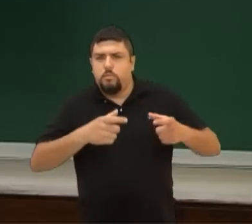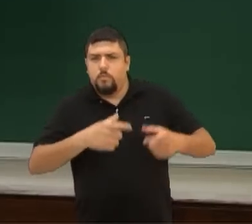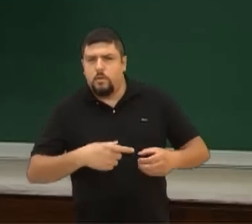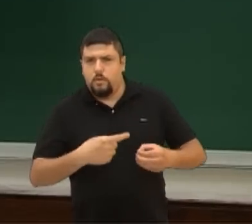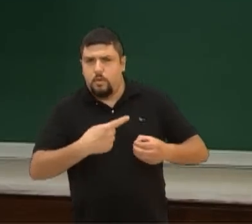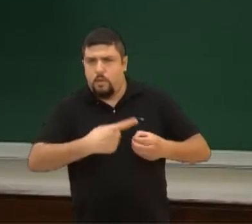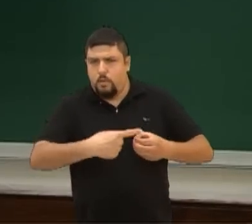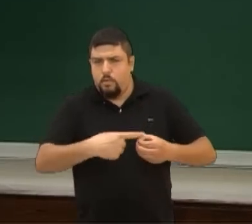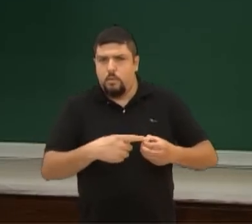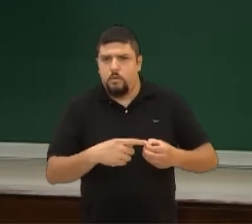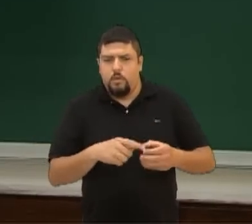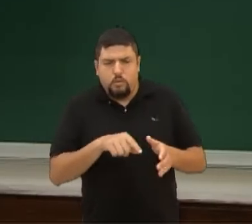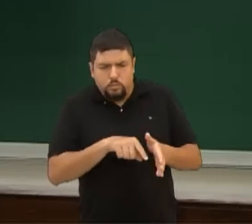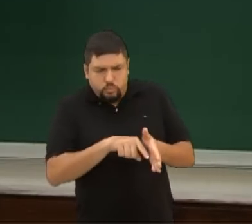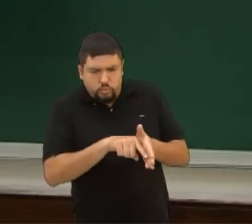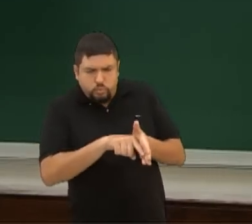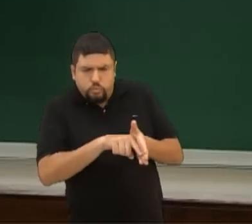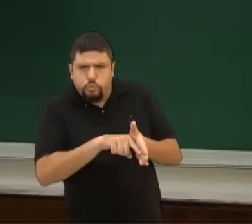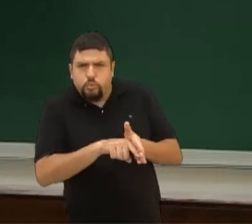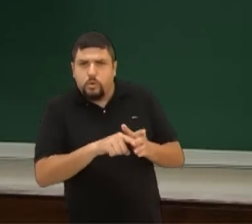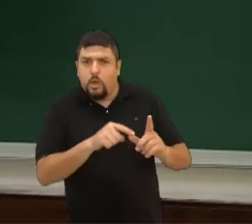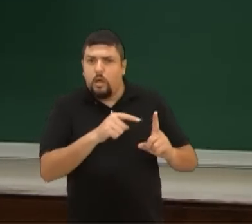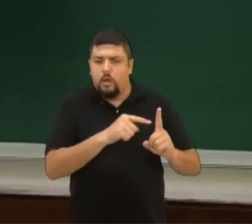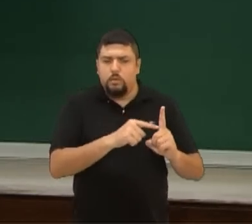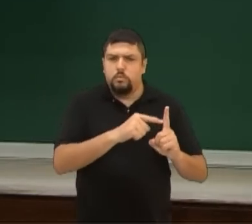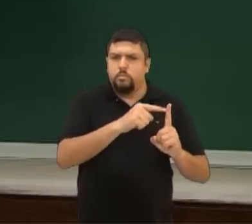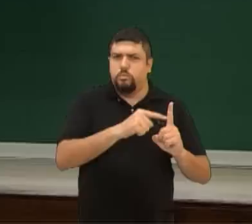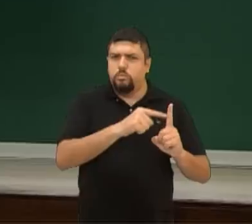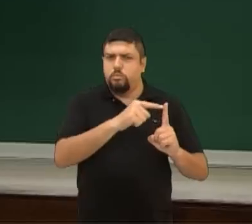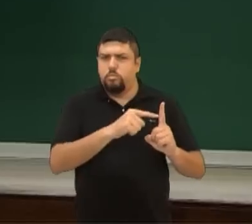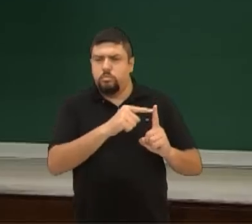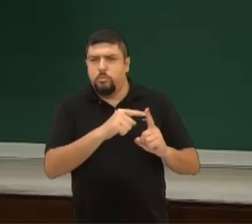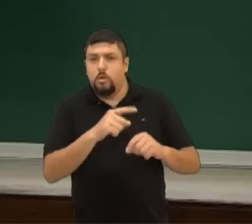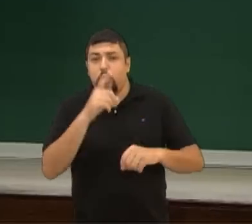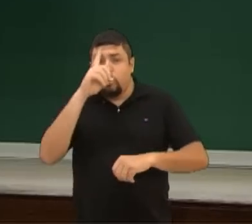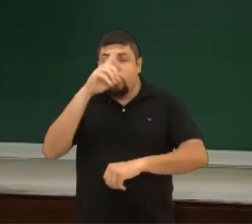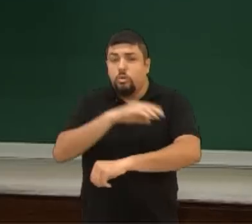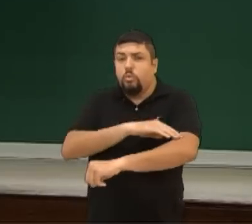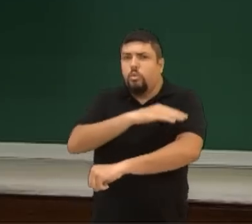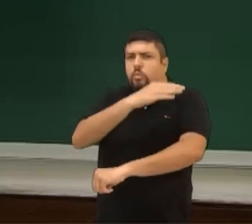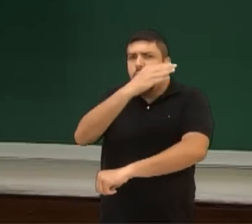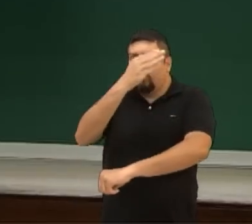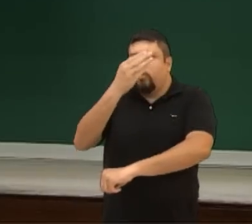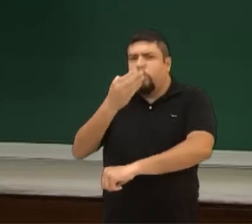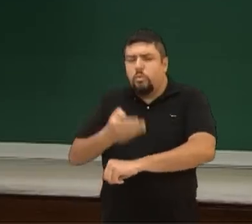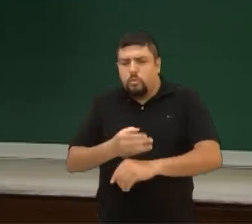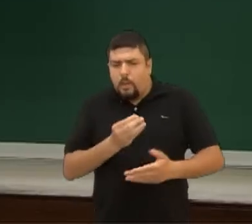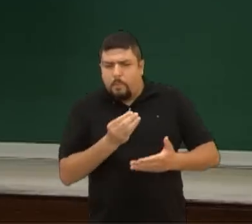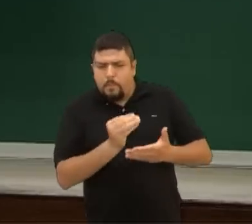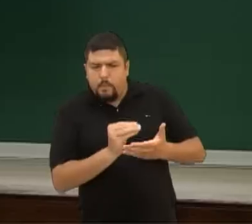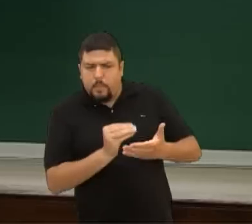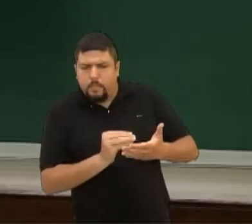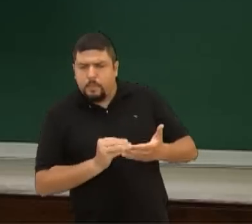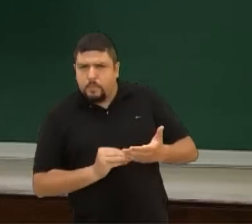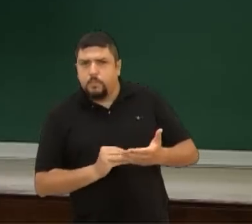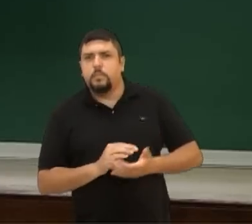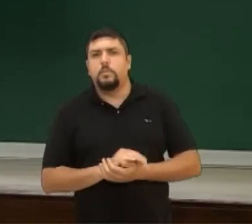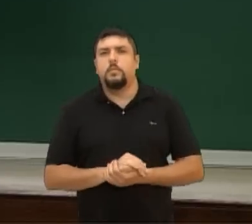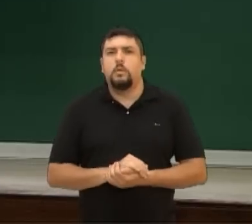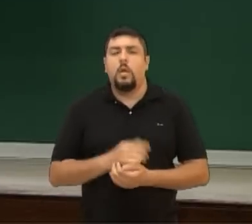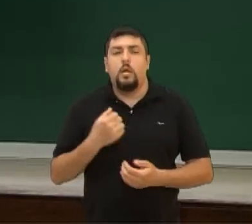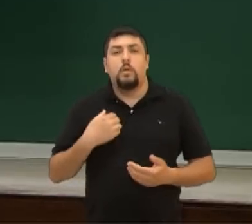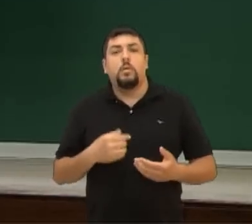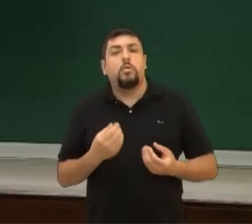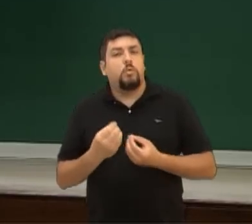registrou a temperatura local em graus Celsius em alguns momentos do dia. Os resultados, né, que até mas os resultados